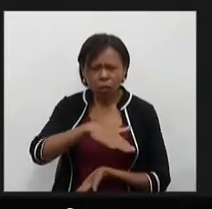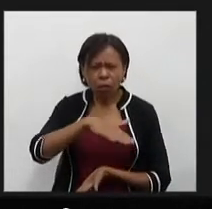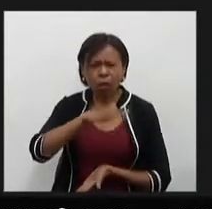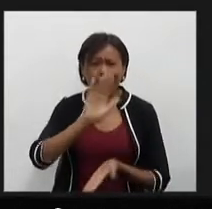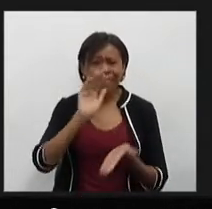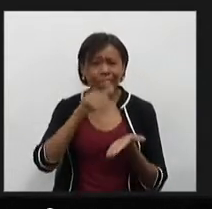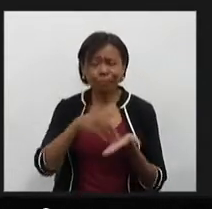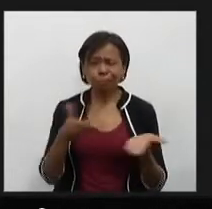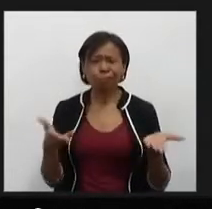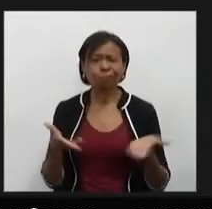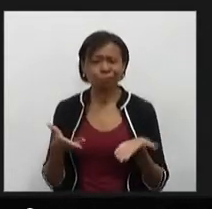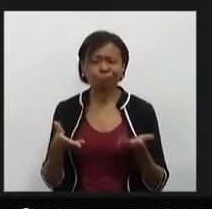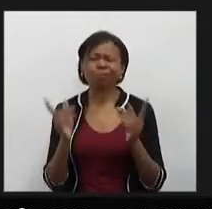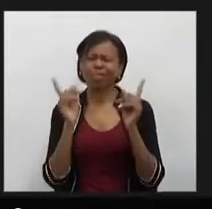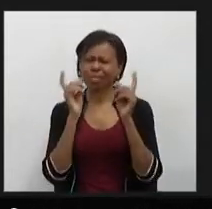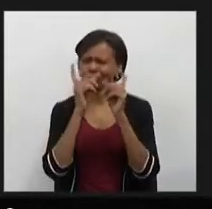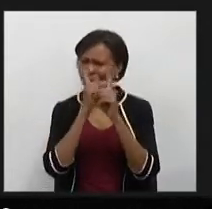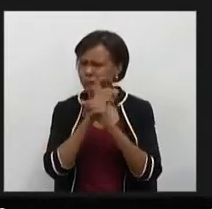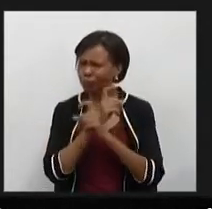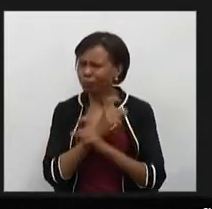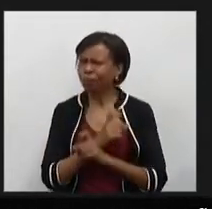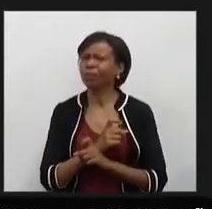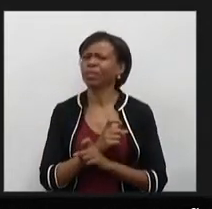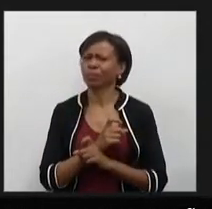né, a gente está dentro de casa,